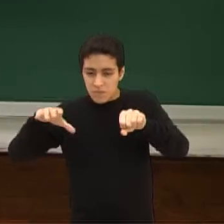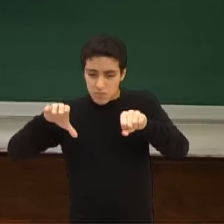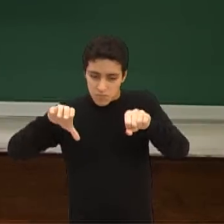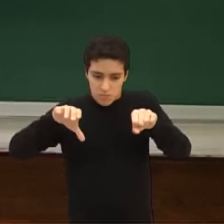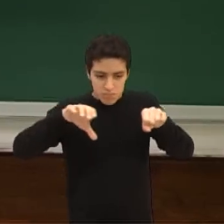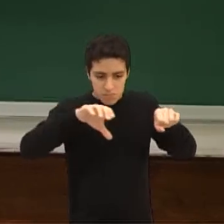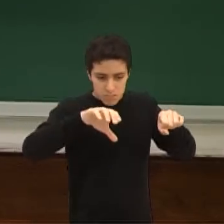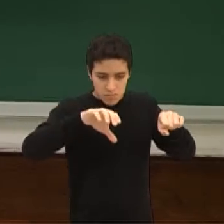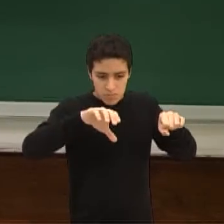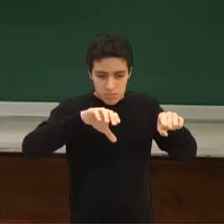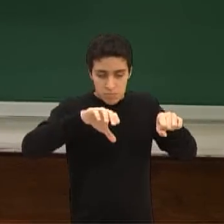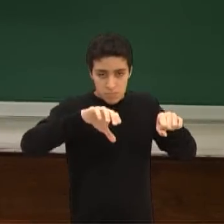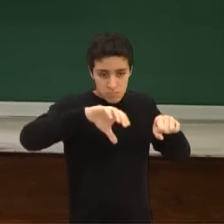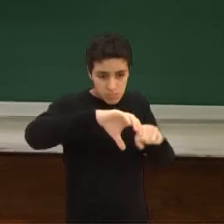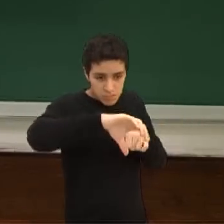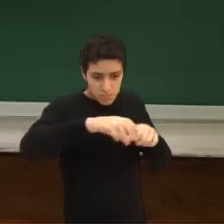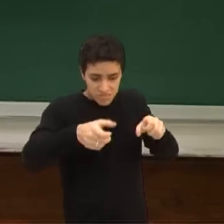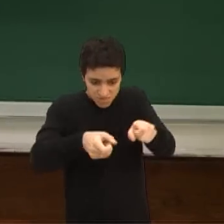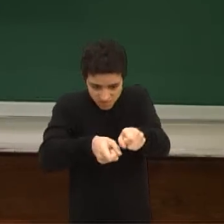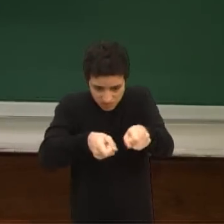que nós vamos ter?